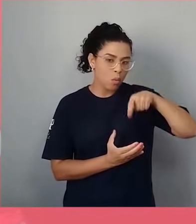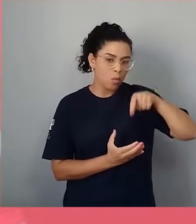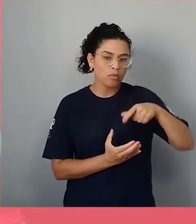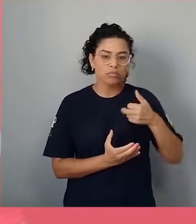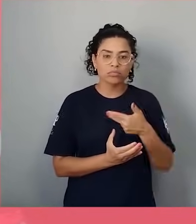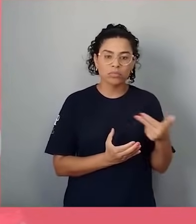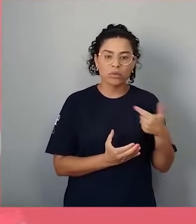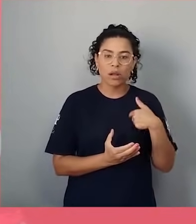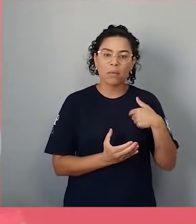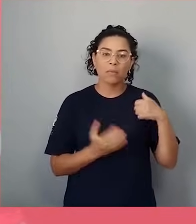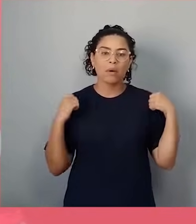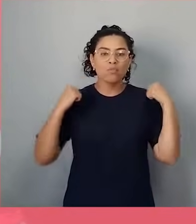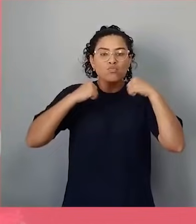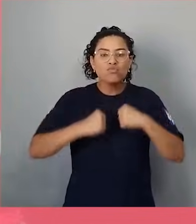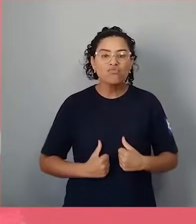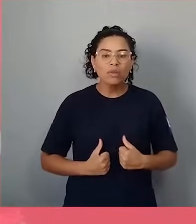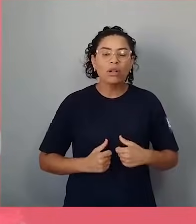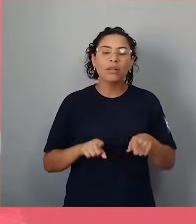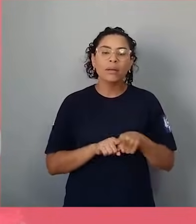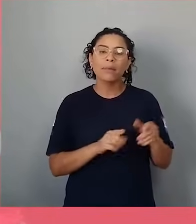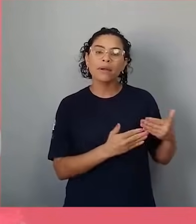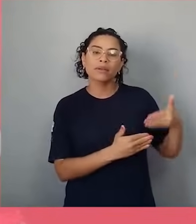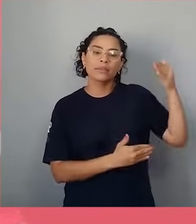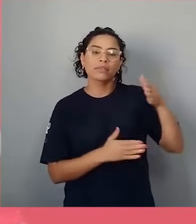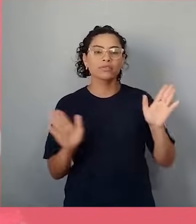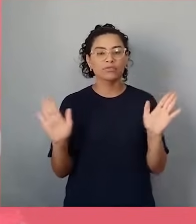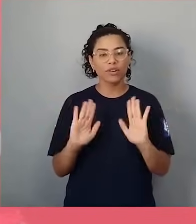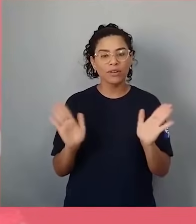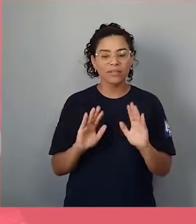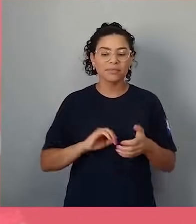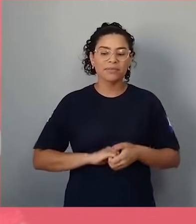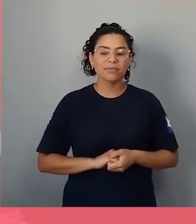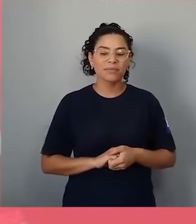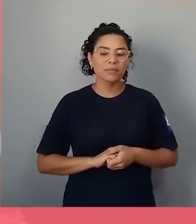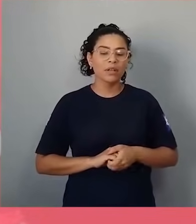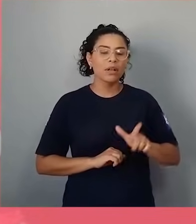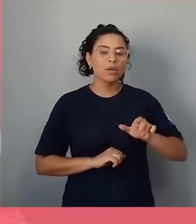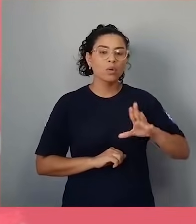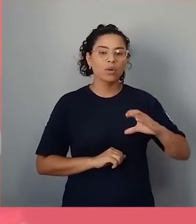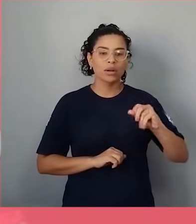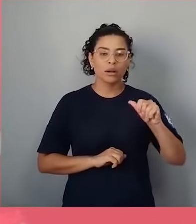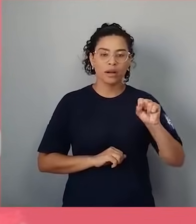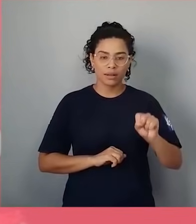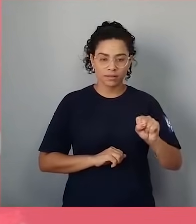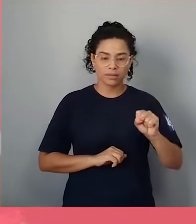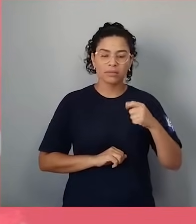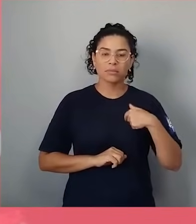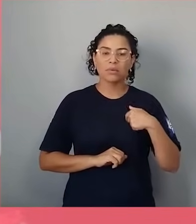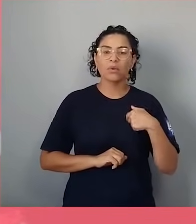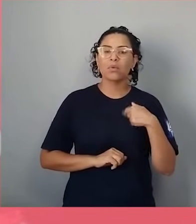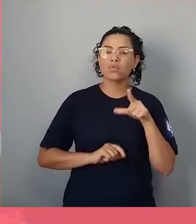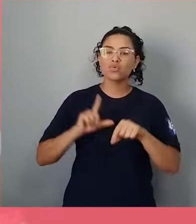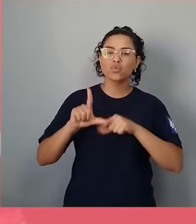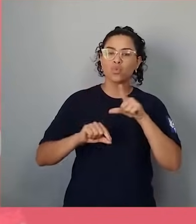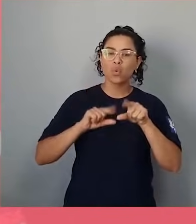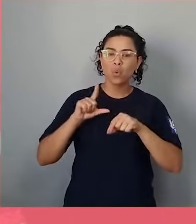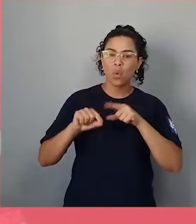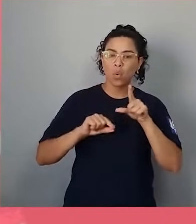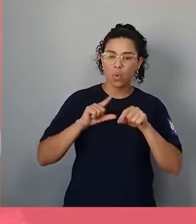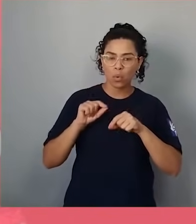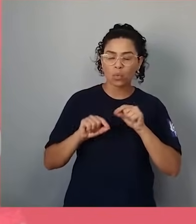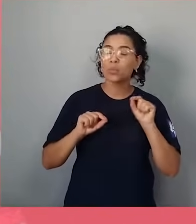mochila e é a cor da minha parede. Tchau! Meu nome é Lucas G. Vicente e eu sou da Nelson